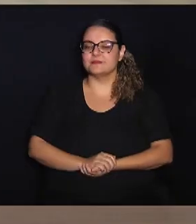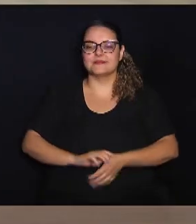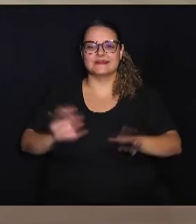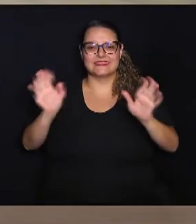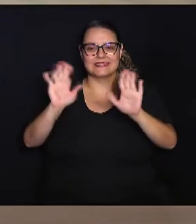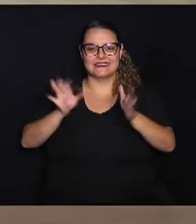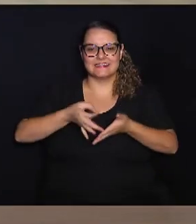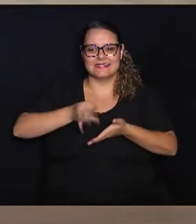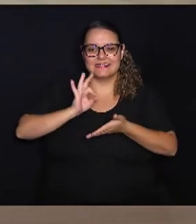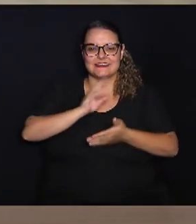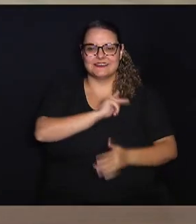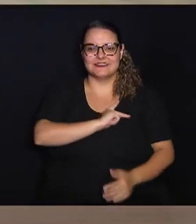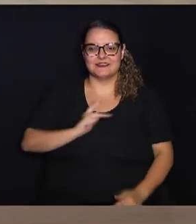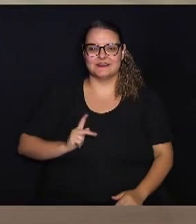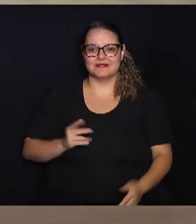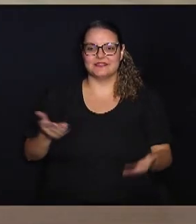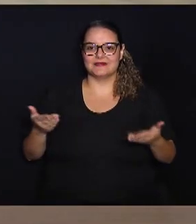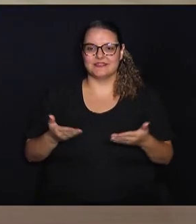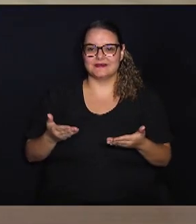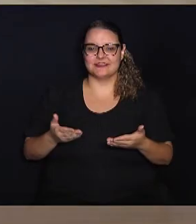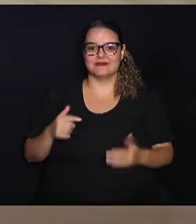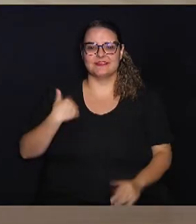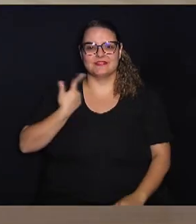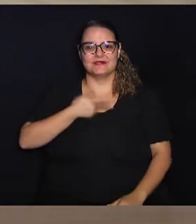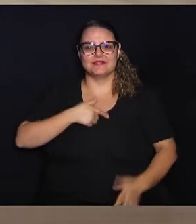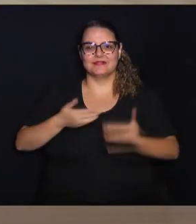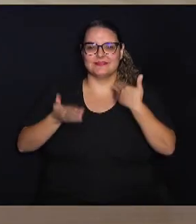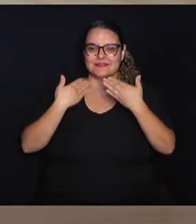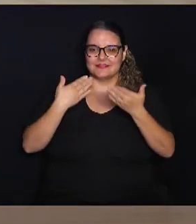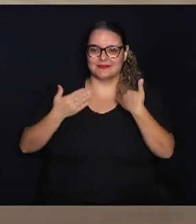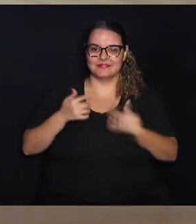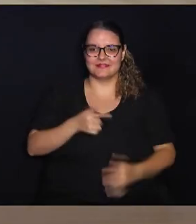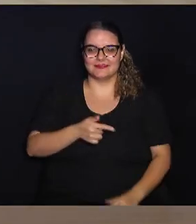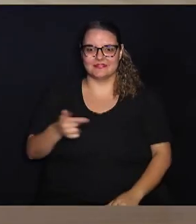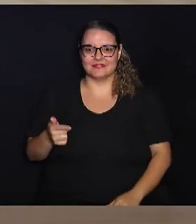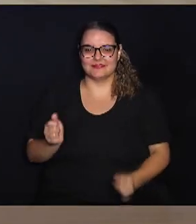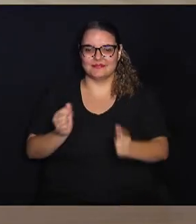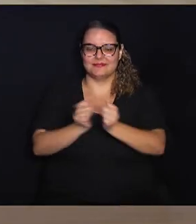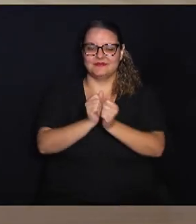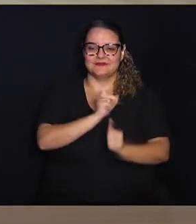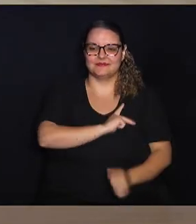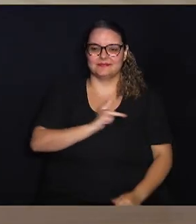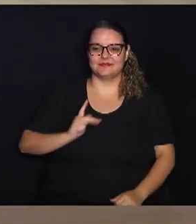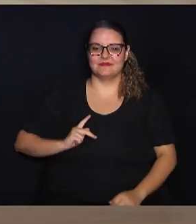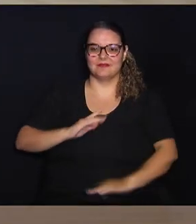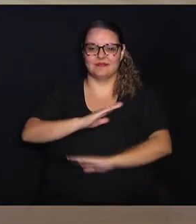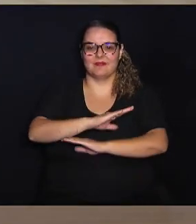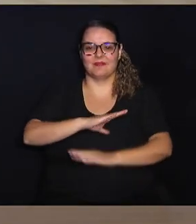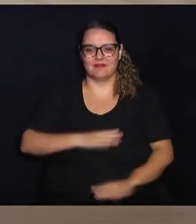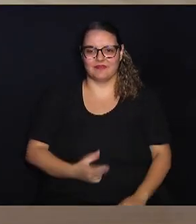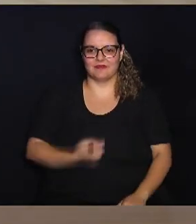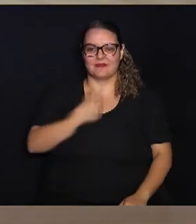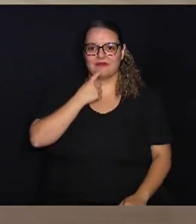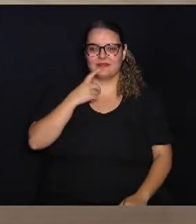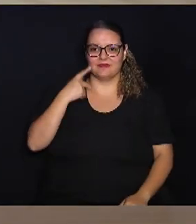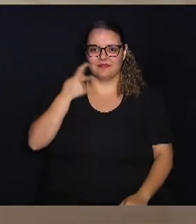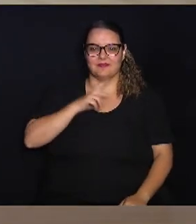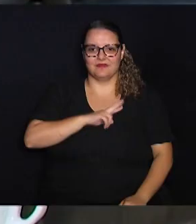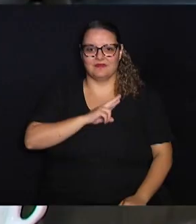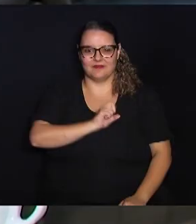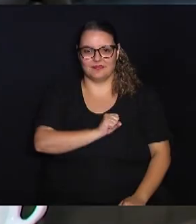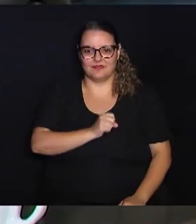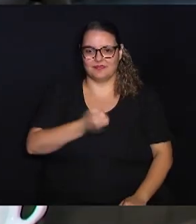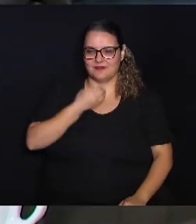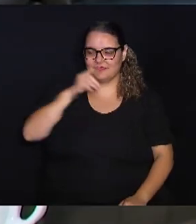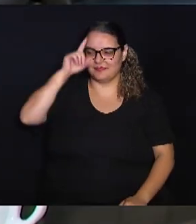Olá, mais um Café com o Presidente no ar, aquele nosso bate-papo semanal com o presidente da Câmara Municipal de Campinas, o vereador Luiz Rossini. Bom